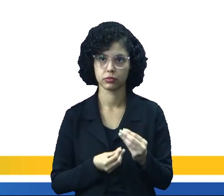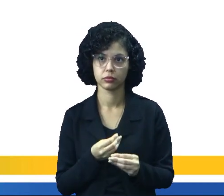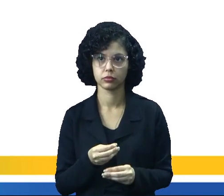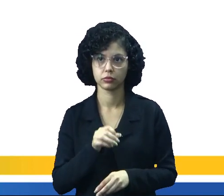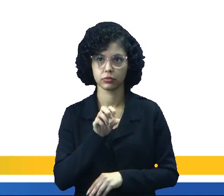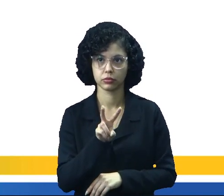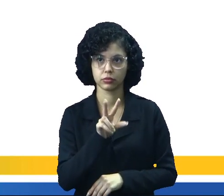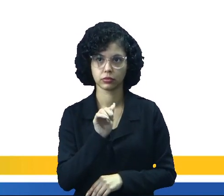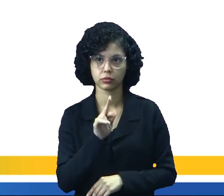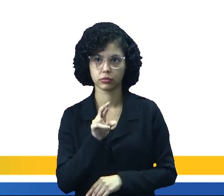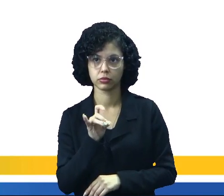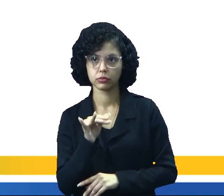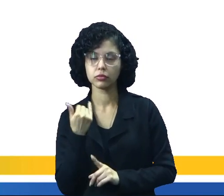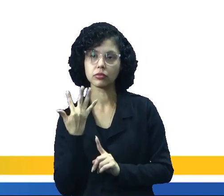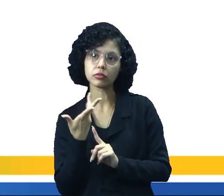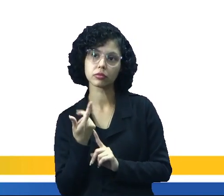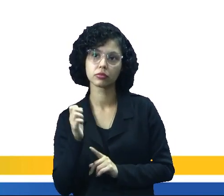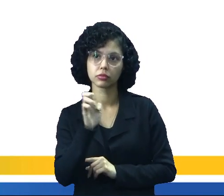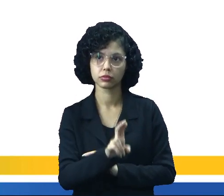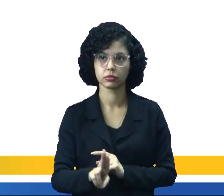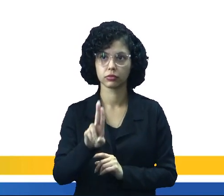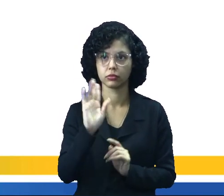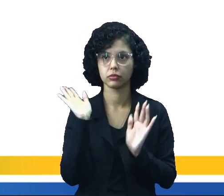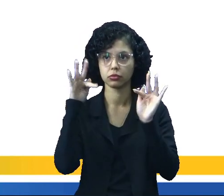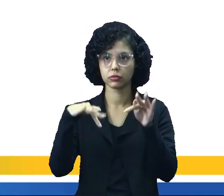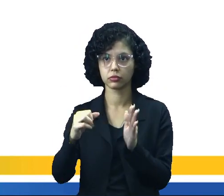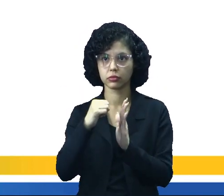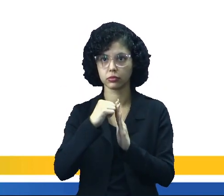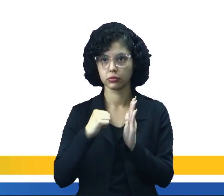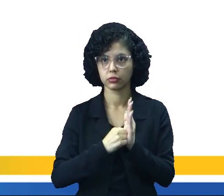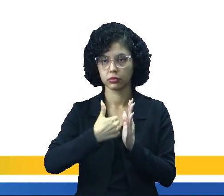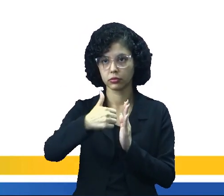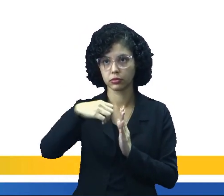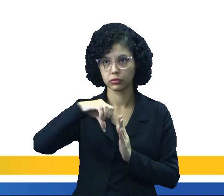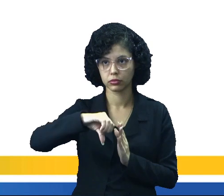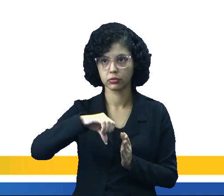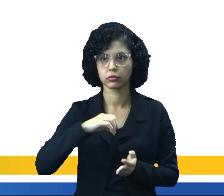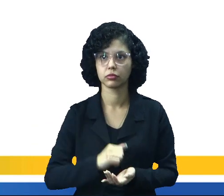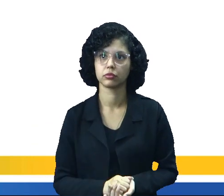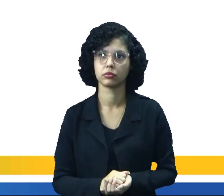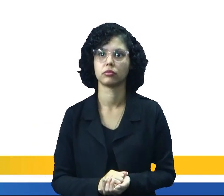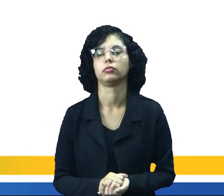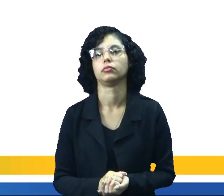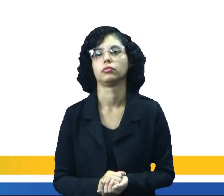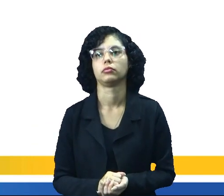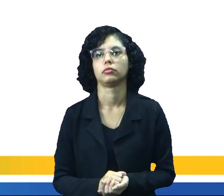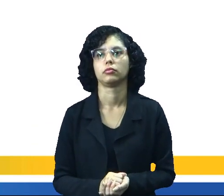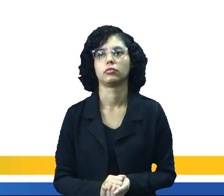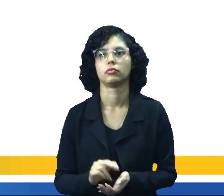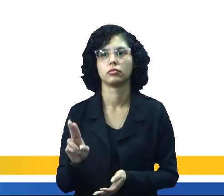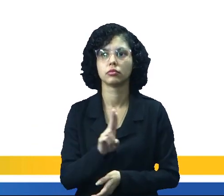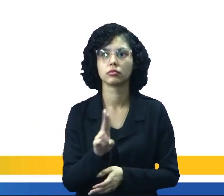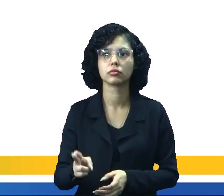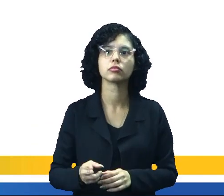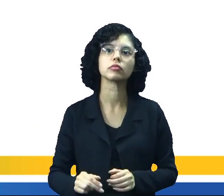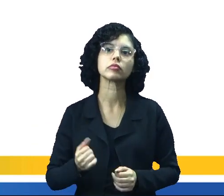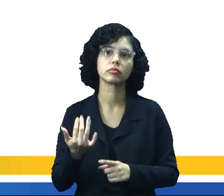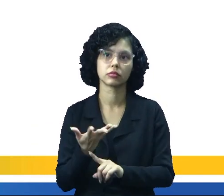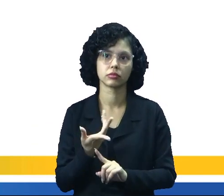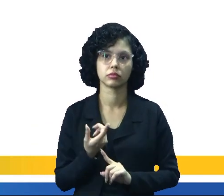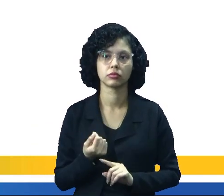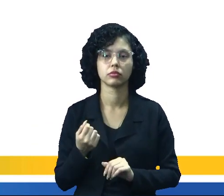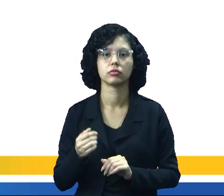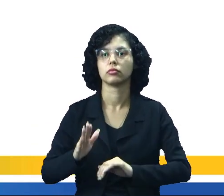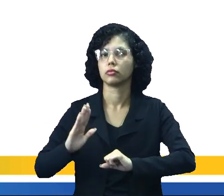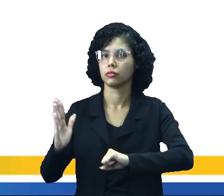vanguardas artísticas europeias no final do século XIX, né, a também chamada arte